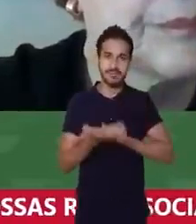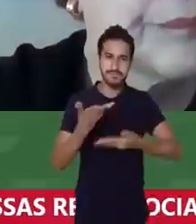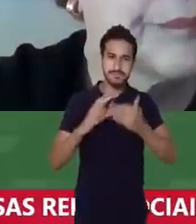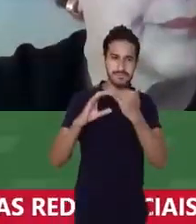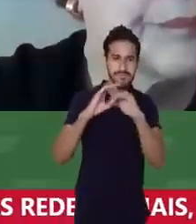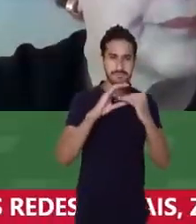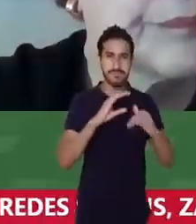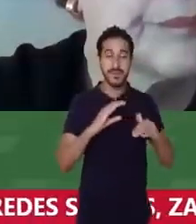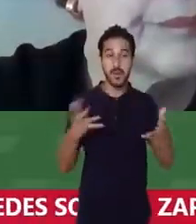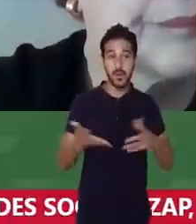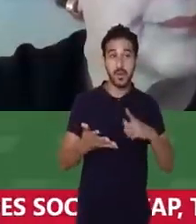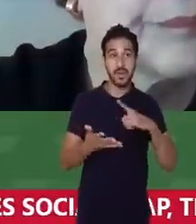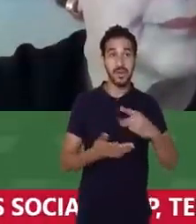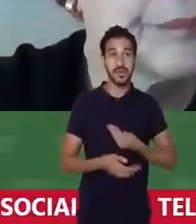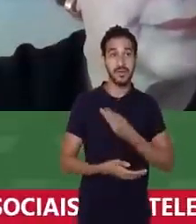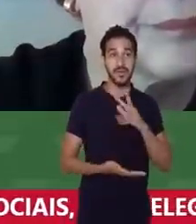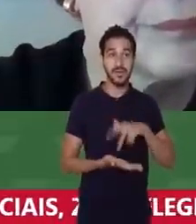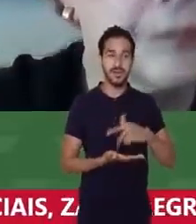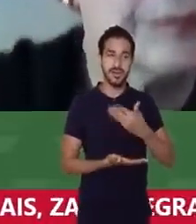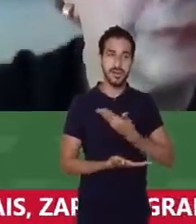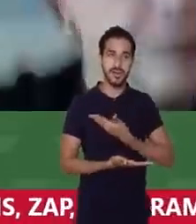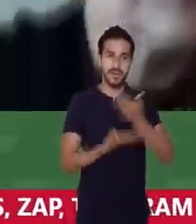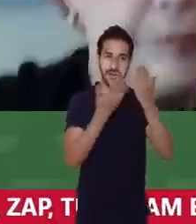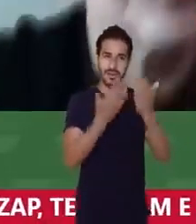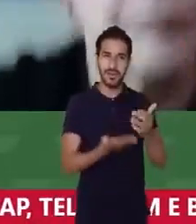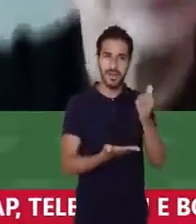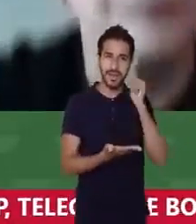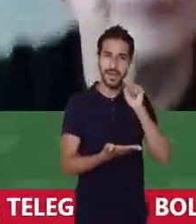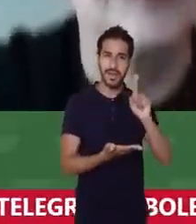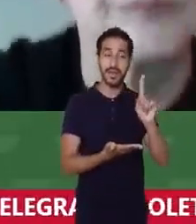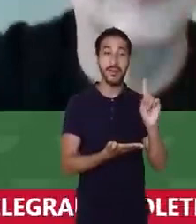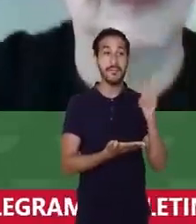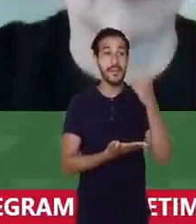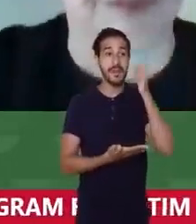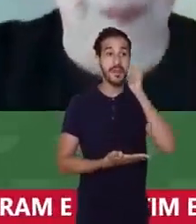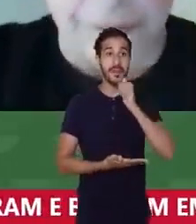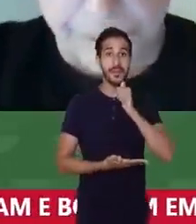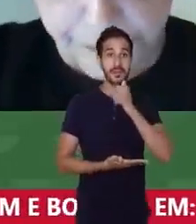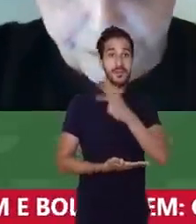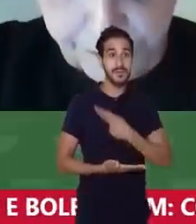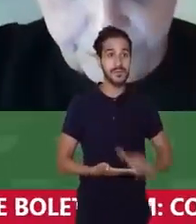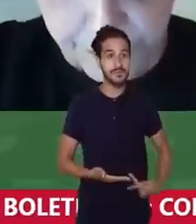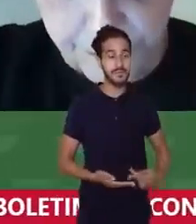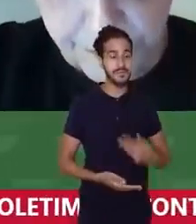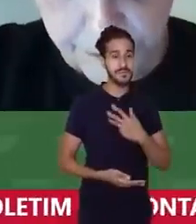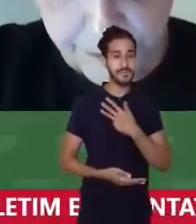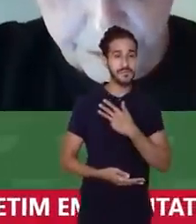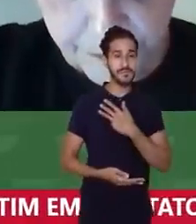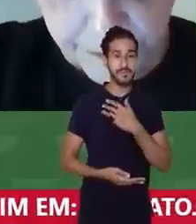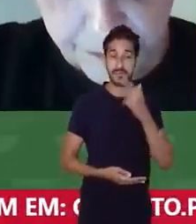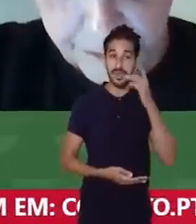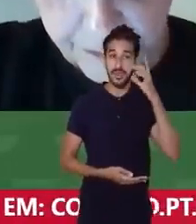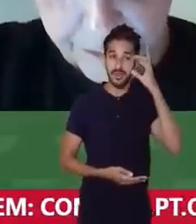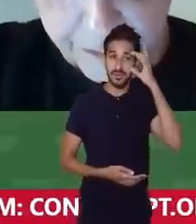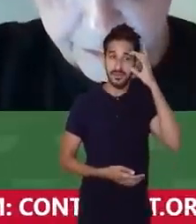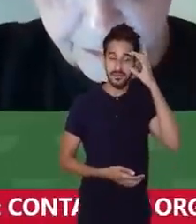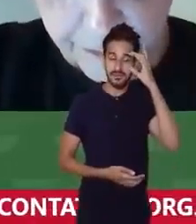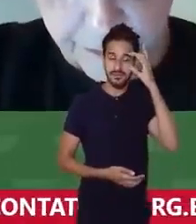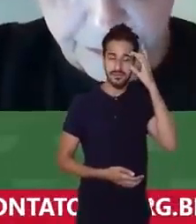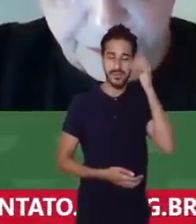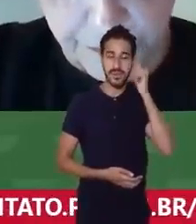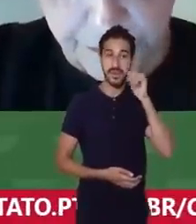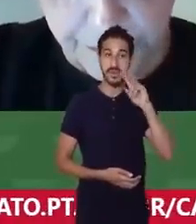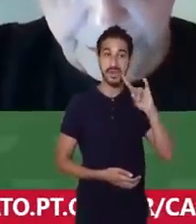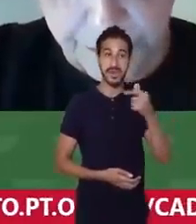compartilhando. Hoje nós temos a presença da companheira, foi nossa primeira presidenta mulher, Dilma Vana Rousseff,